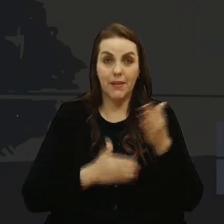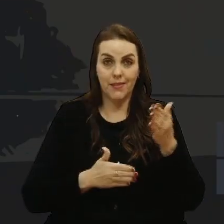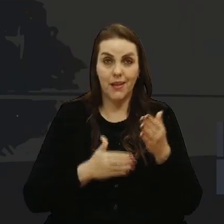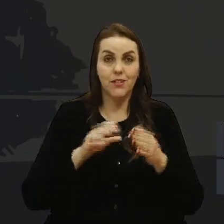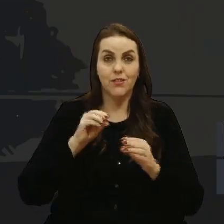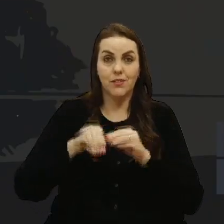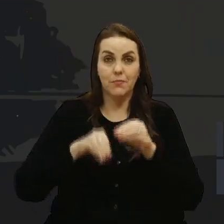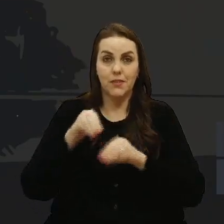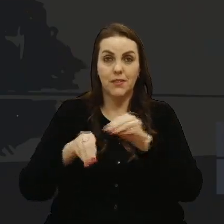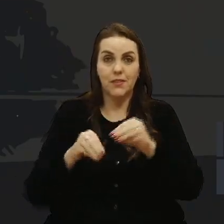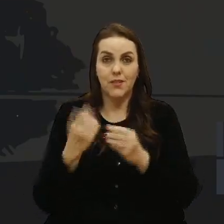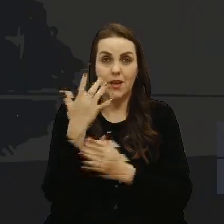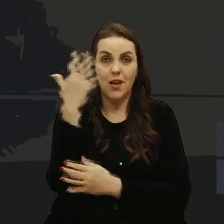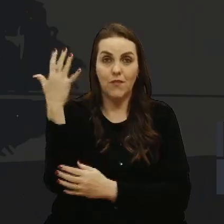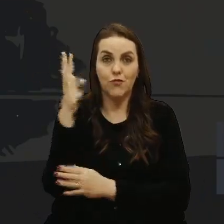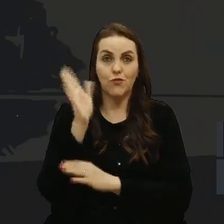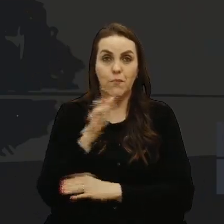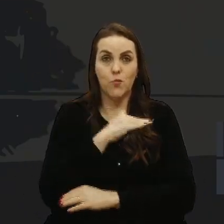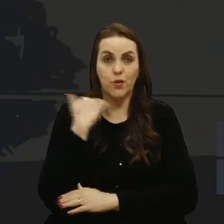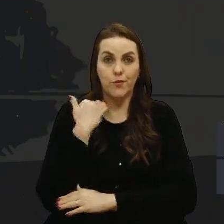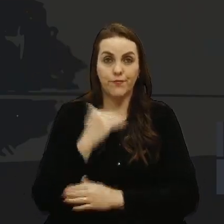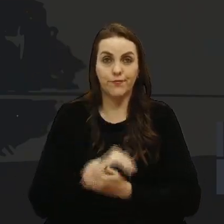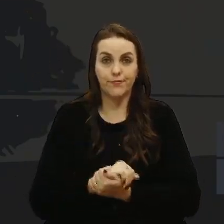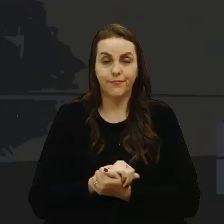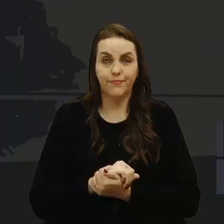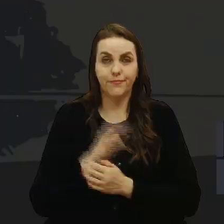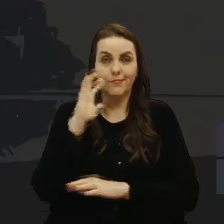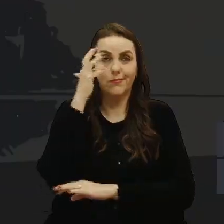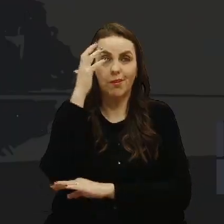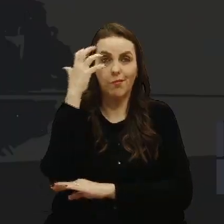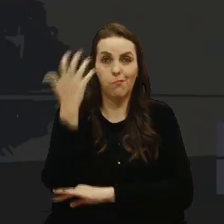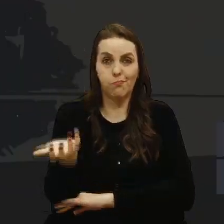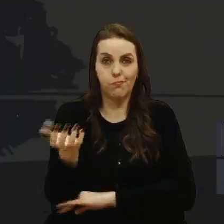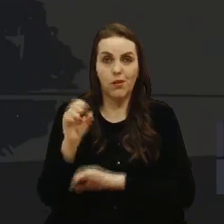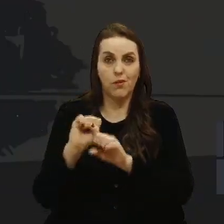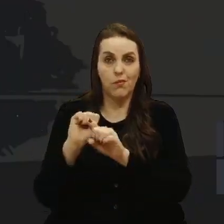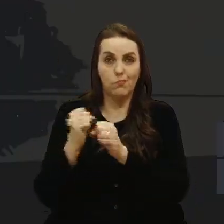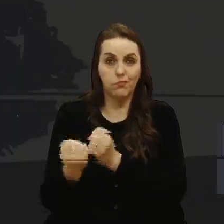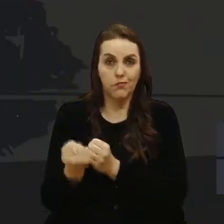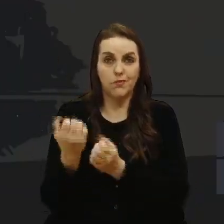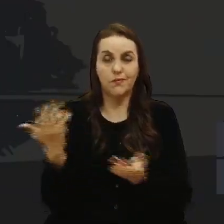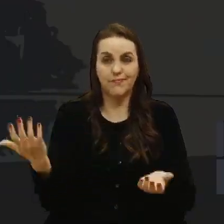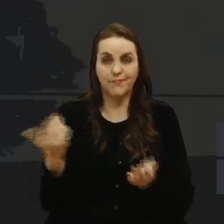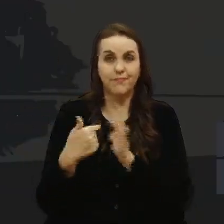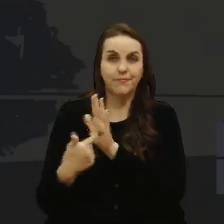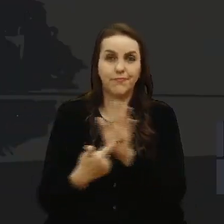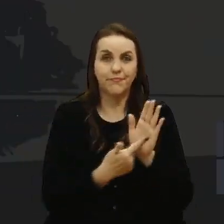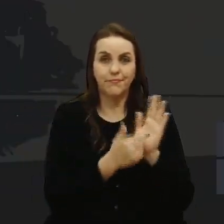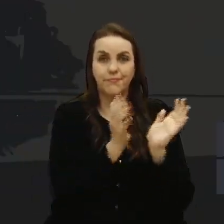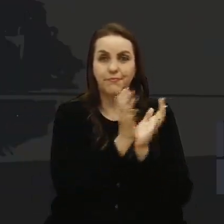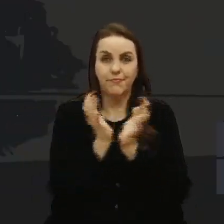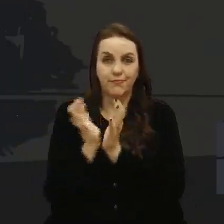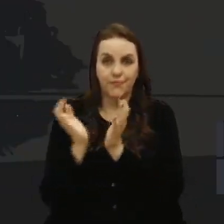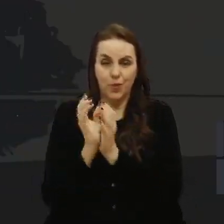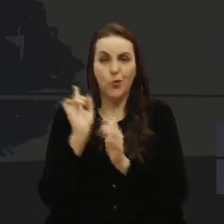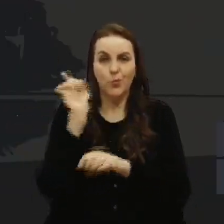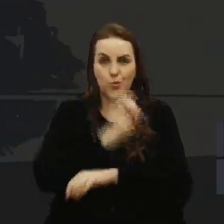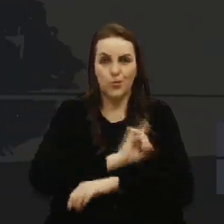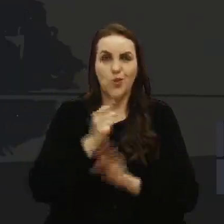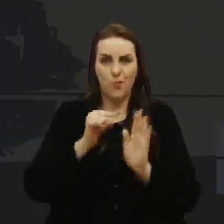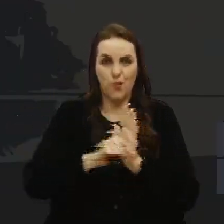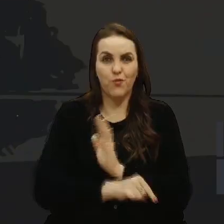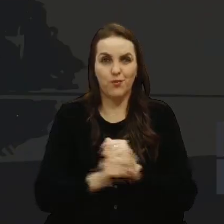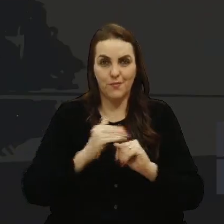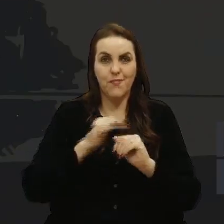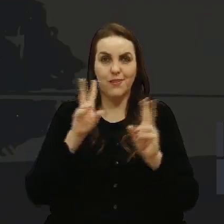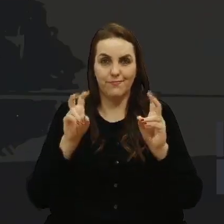plantadas no Ecopark já estão mortas. Estão quebradas, mas eu queria mostrar para os demais colegas, e um dia a gente aprofunda mais o tema, qual é a